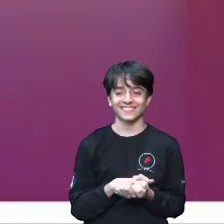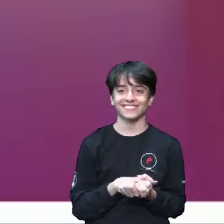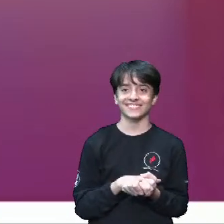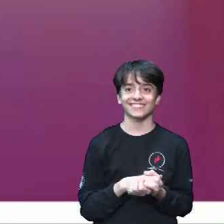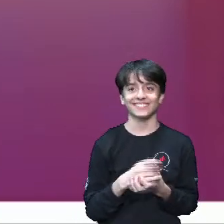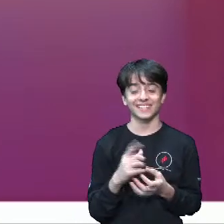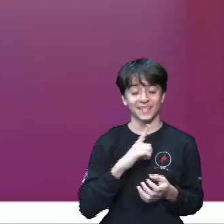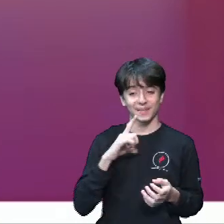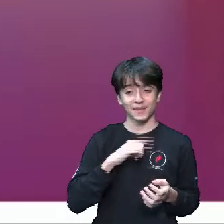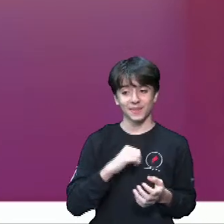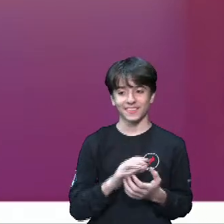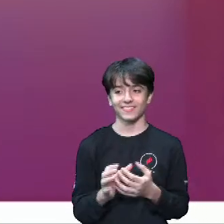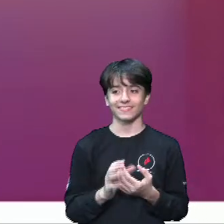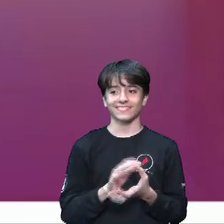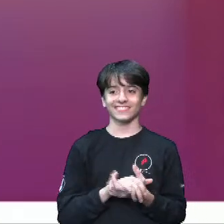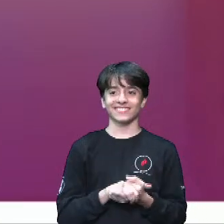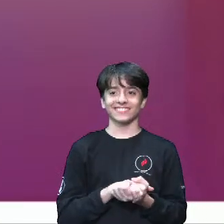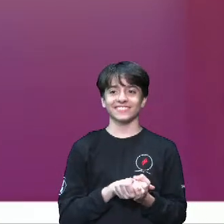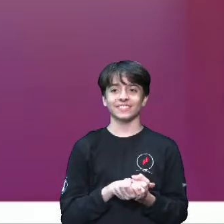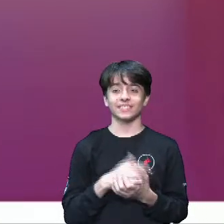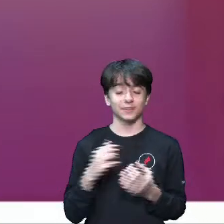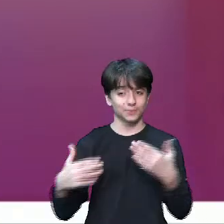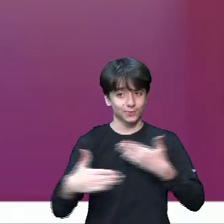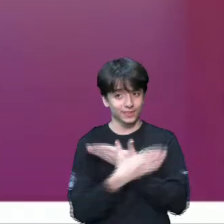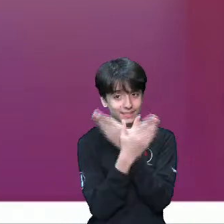Isso, entendi.